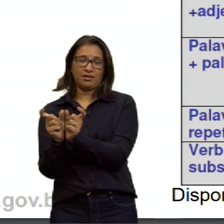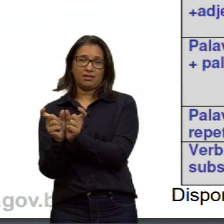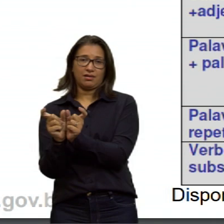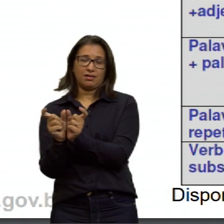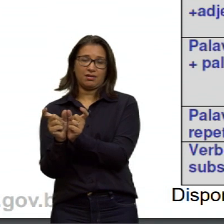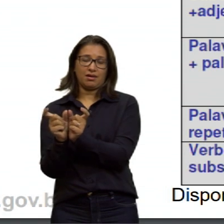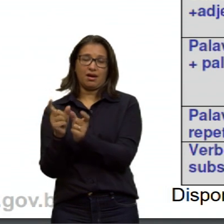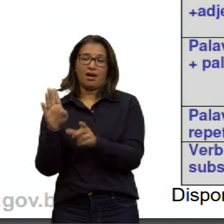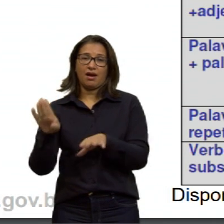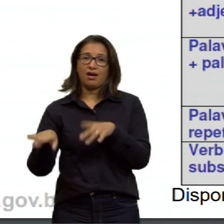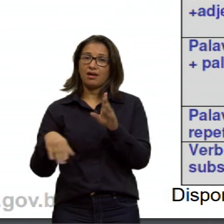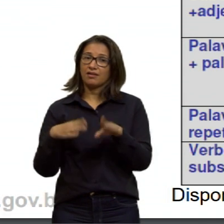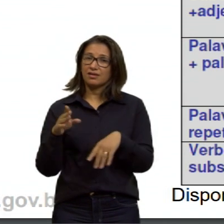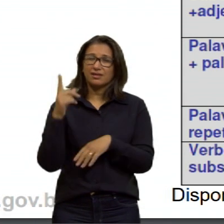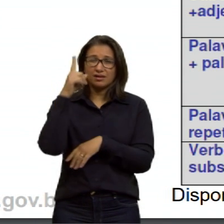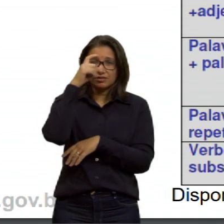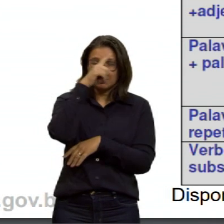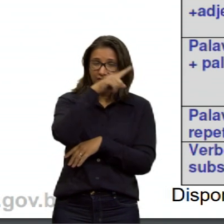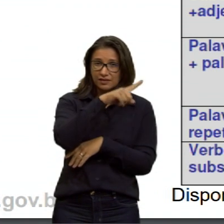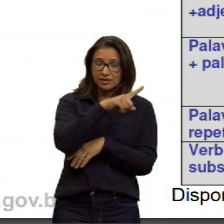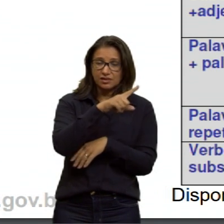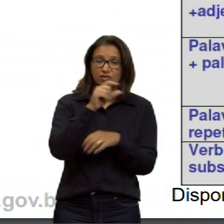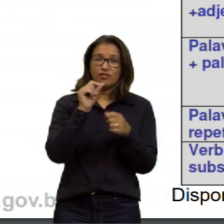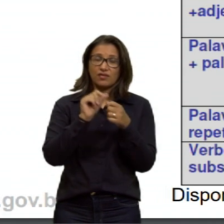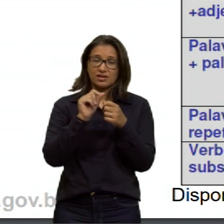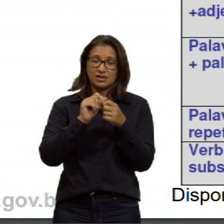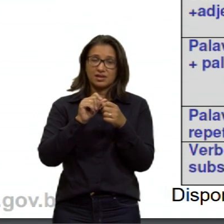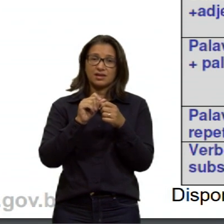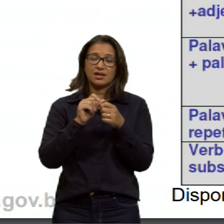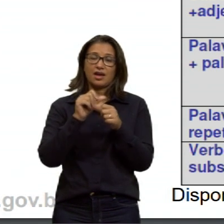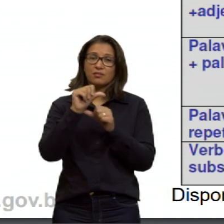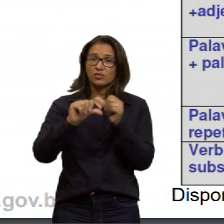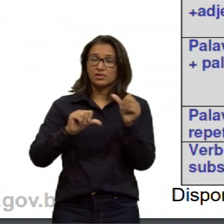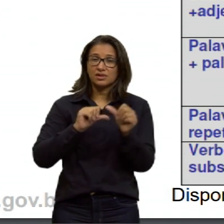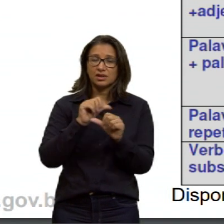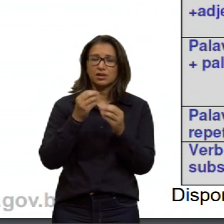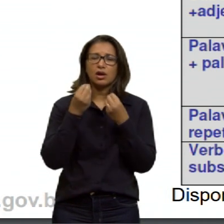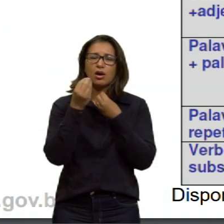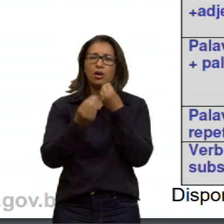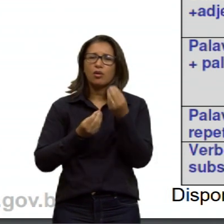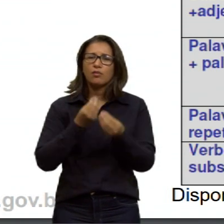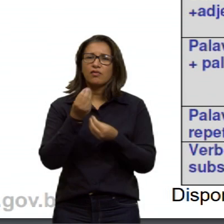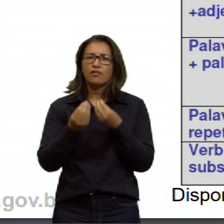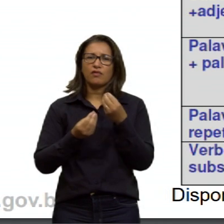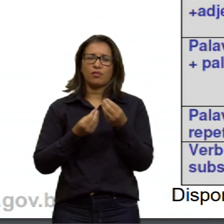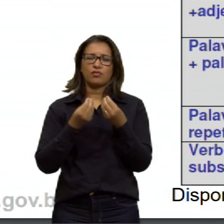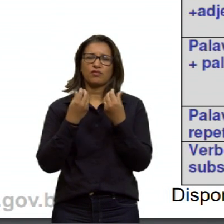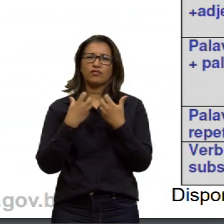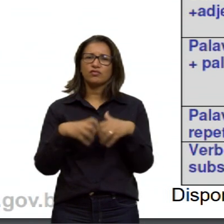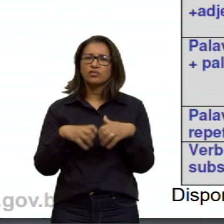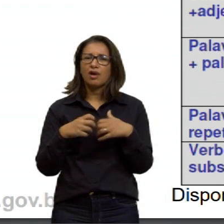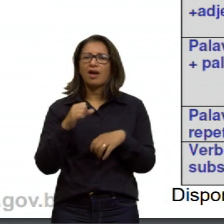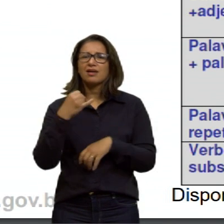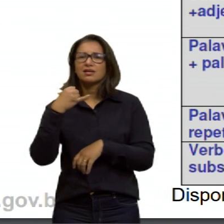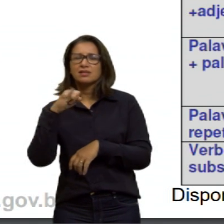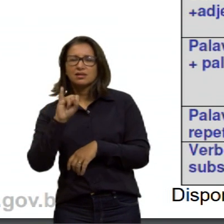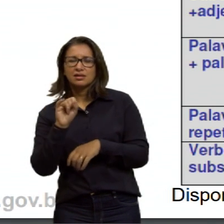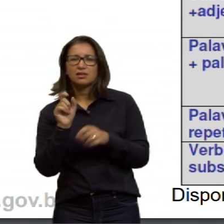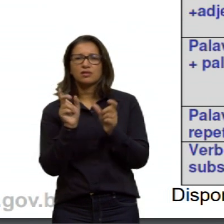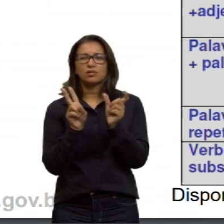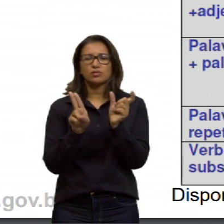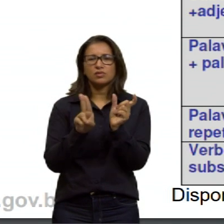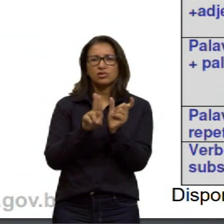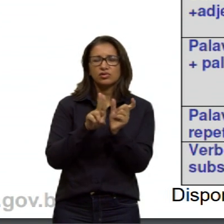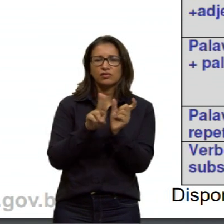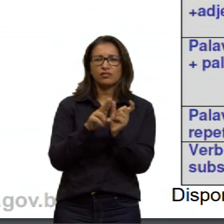às vezes fica um pouco difícil de fazer essa flexão como é que isso vai funcionar então se o meu o composto